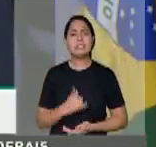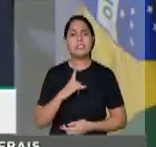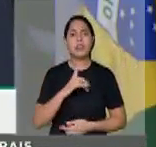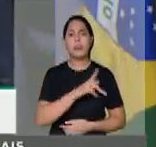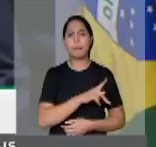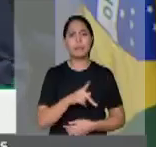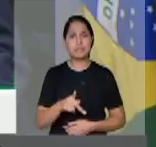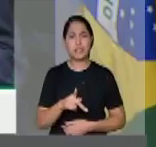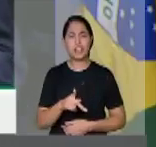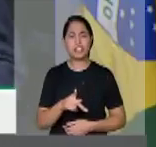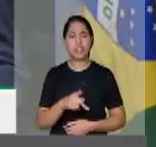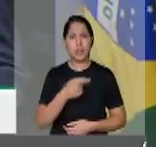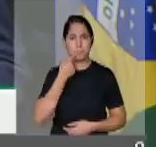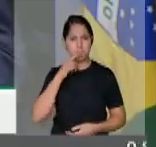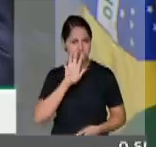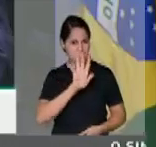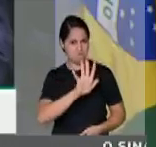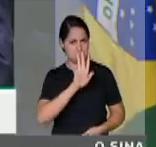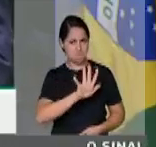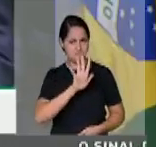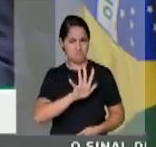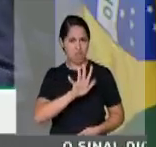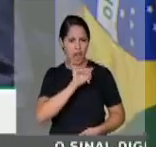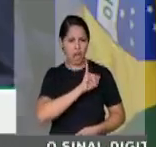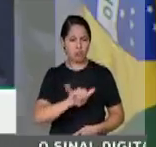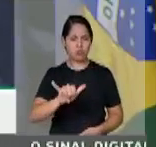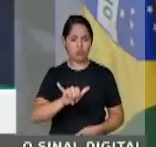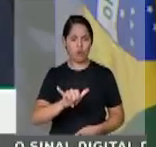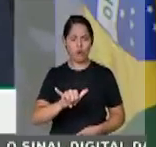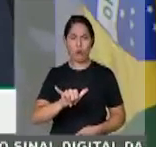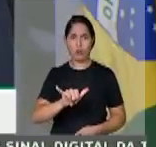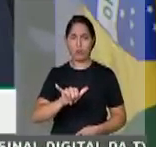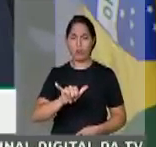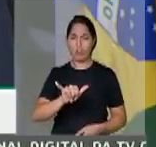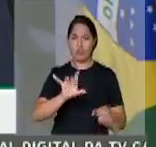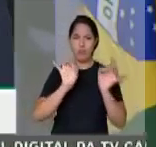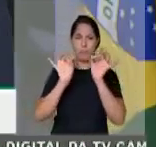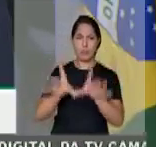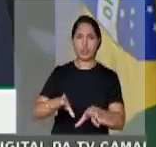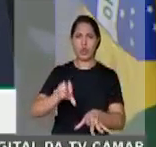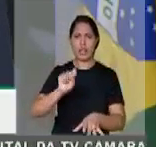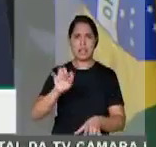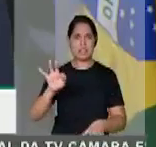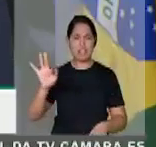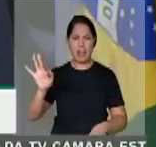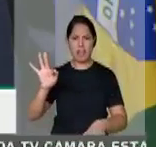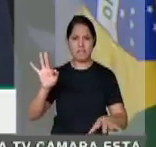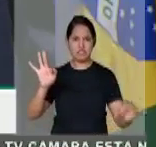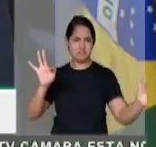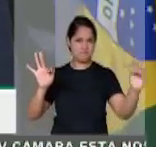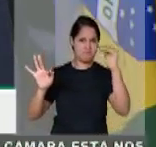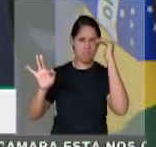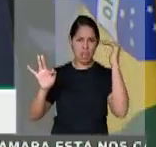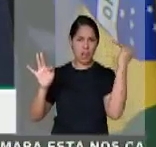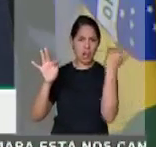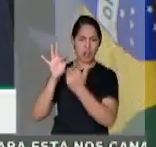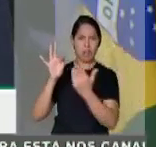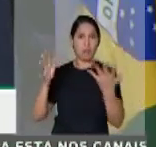presidente, chegou até a ameaçar de negar a chave do Supremo, se suas decisões forem respeitadas.